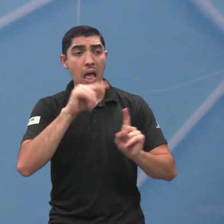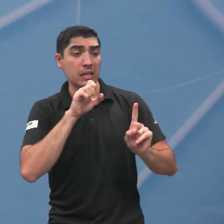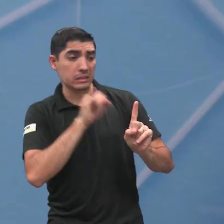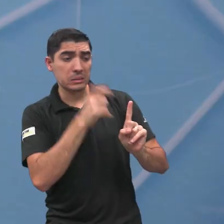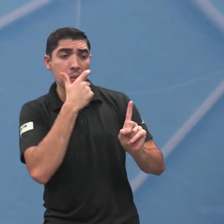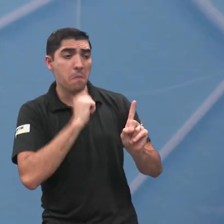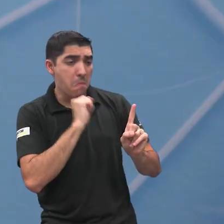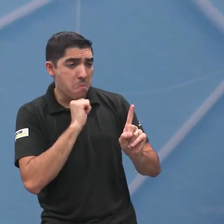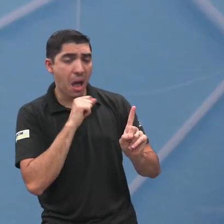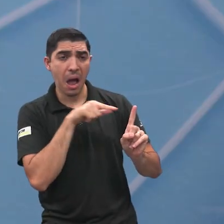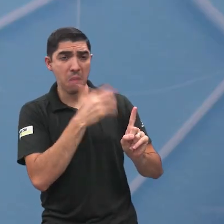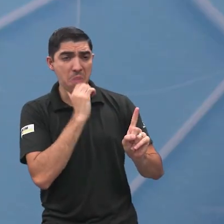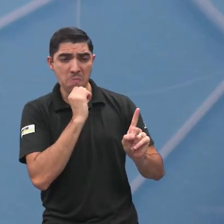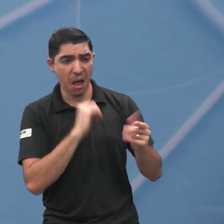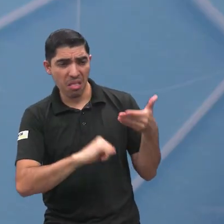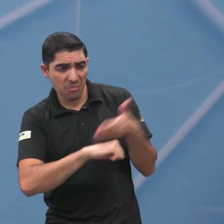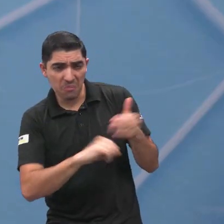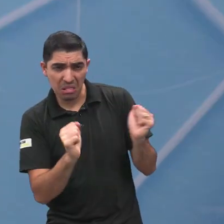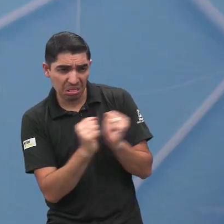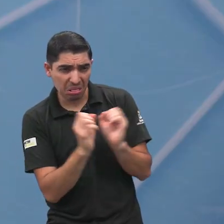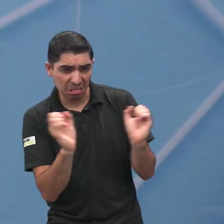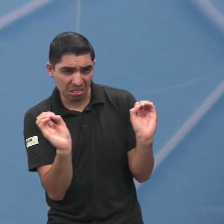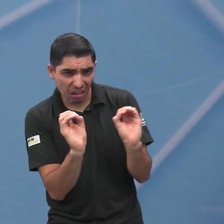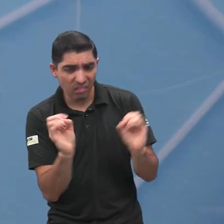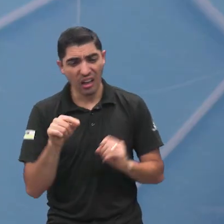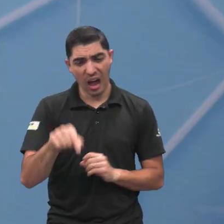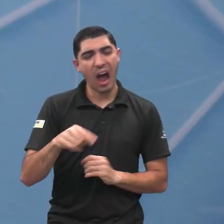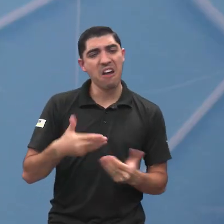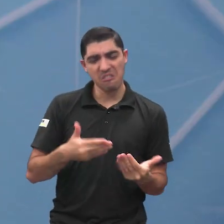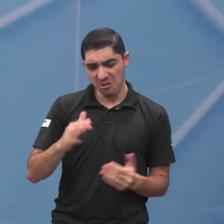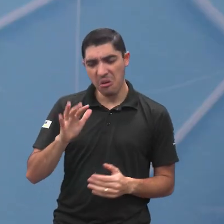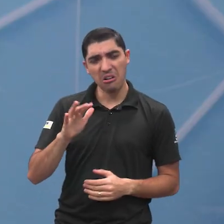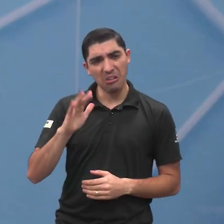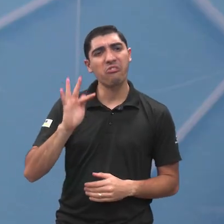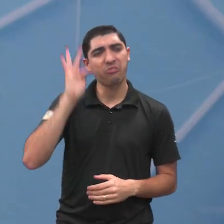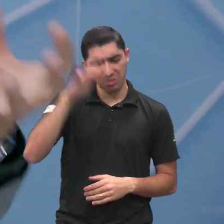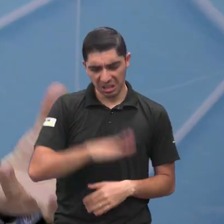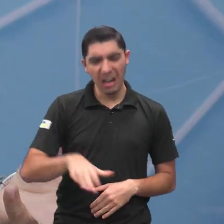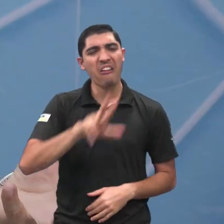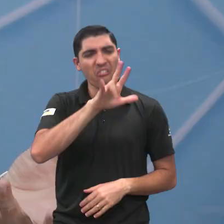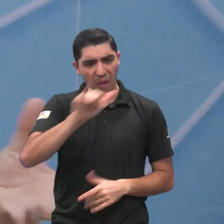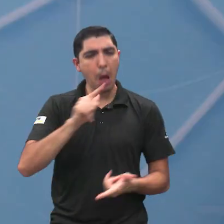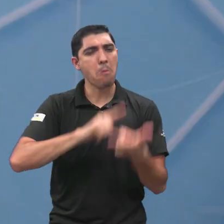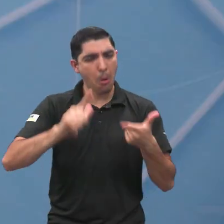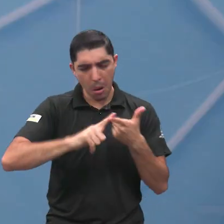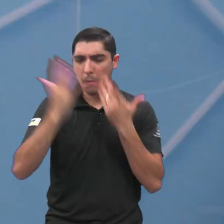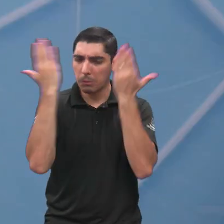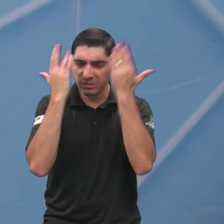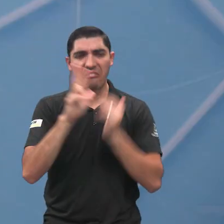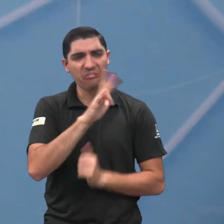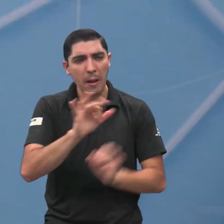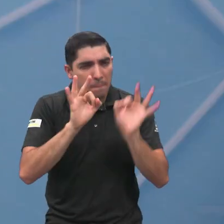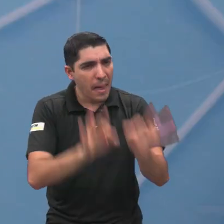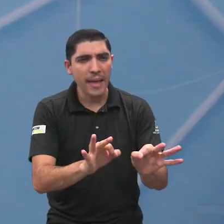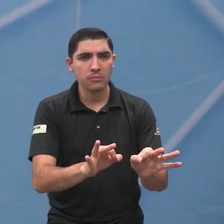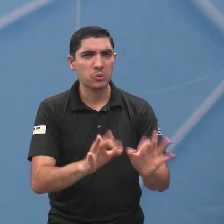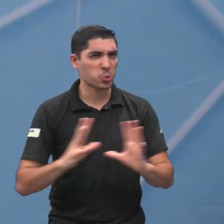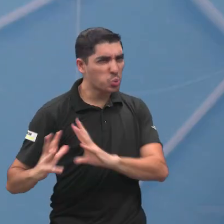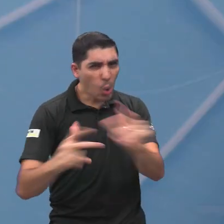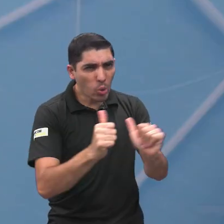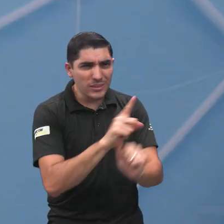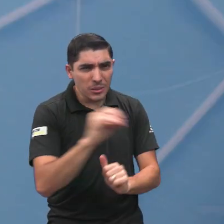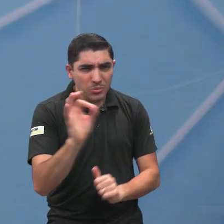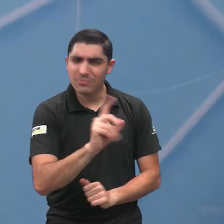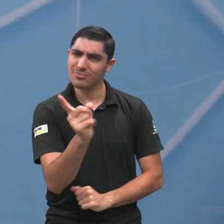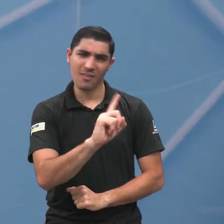criança desenvolver problemas psicológicos. Não é mandatório, né? Aconteceu isso, vai ter esse resultado. Tem casos e casos, né? Casos e casos,